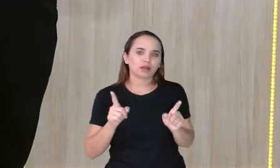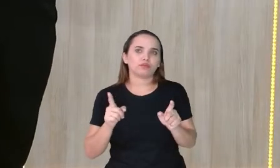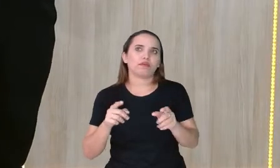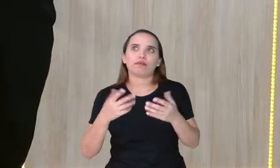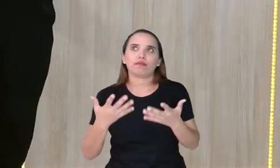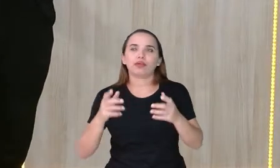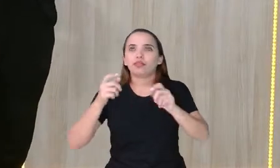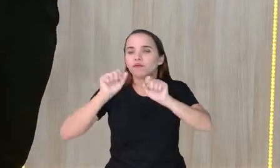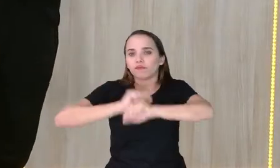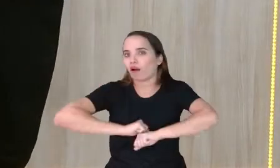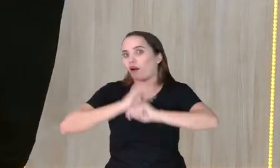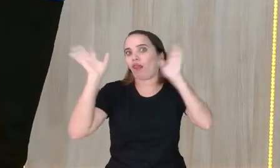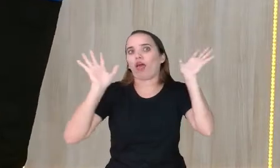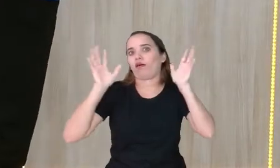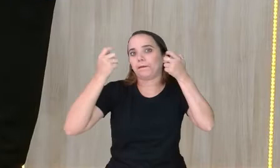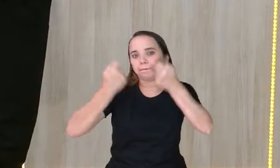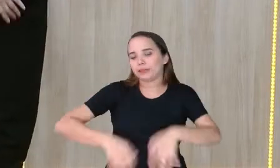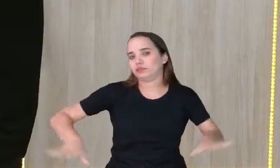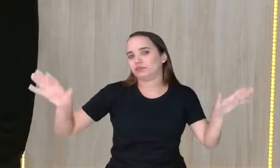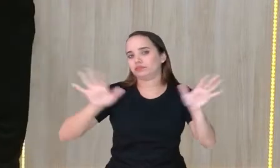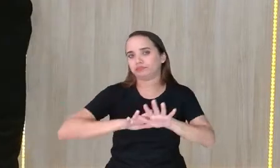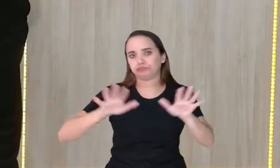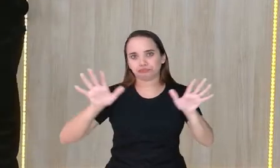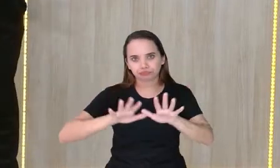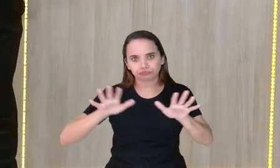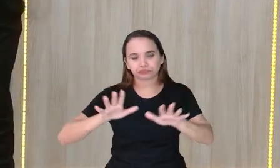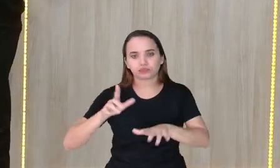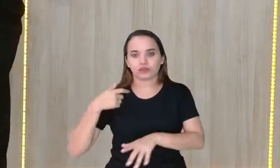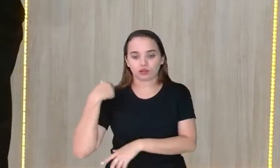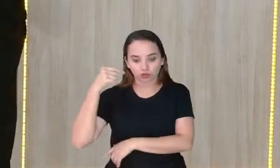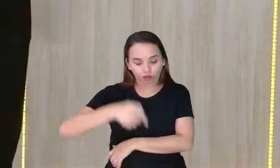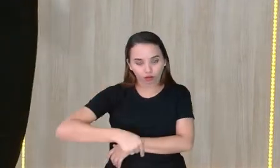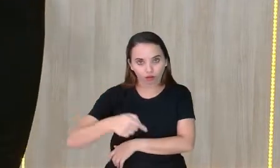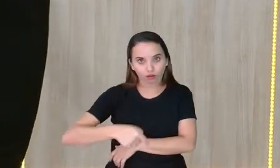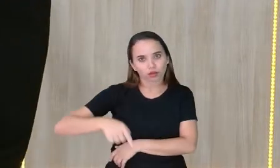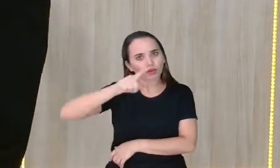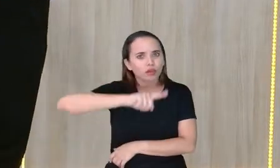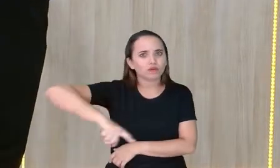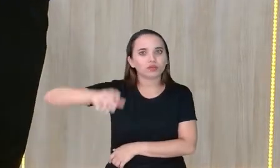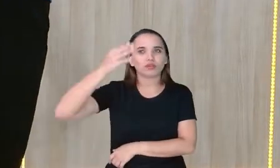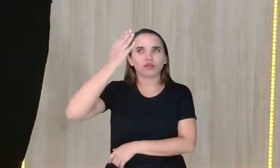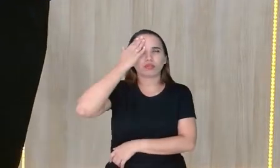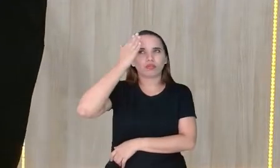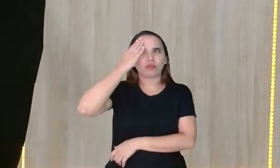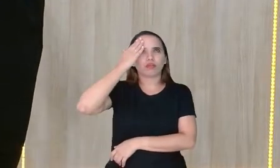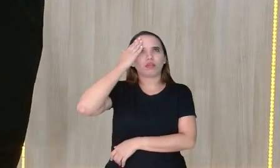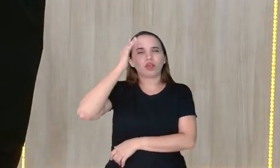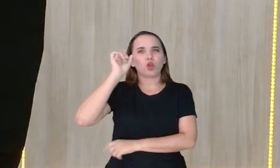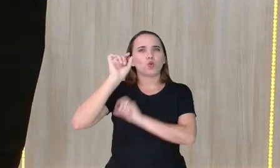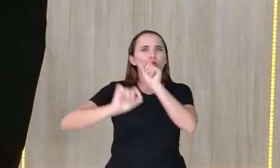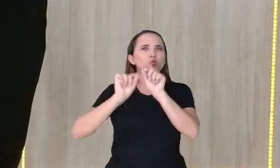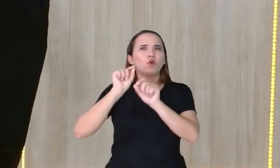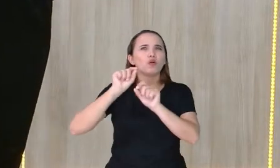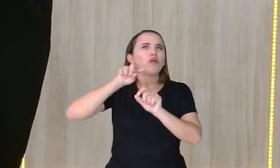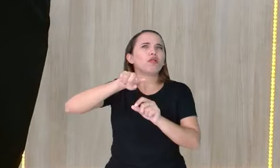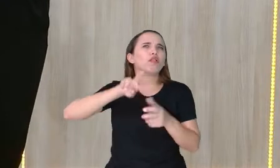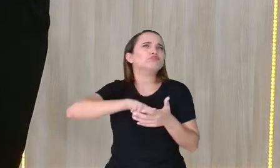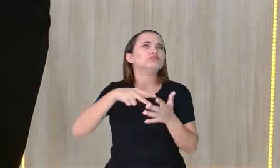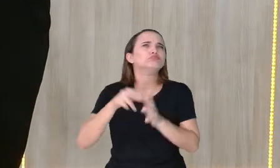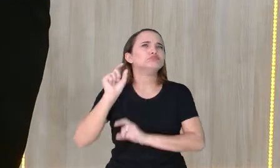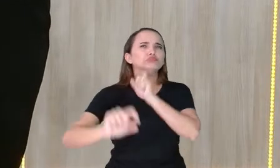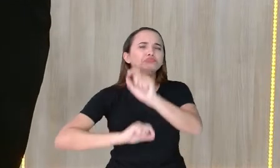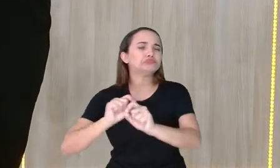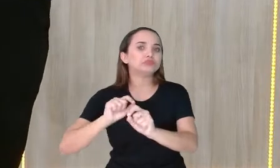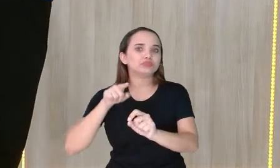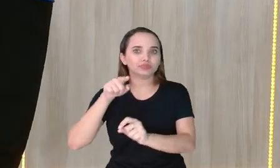deixado claro, certo? A gente está falando aqui de você entender o subtexto, de você entender aquilo que está escondido, aquilo que é